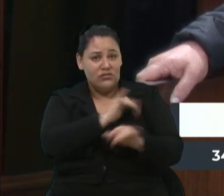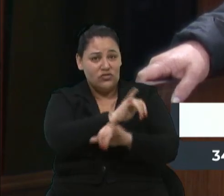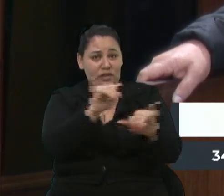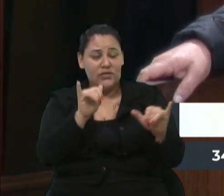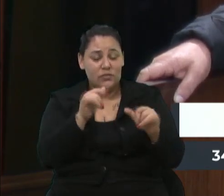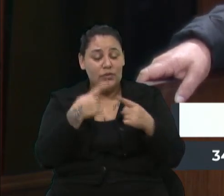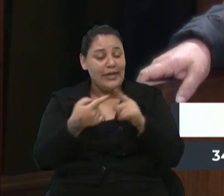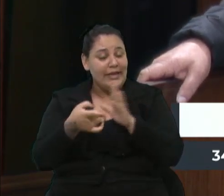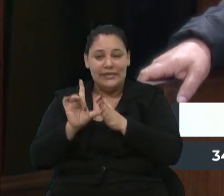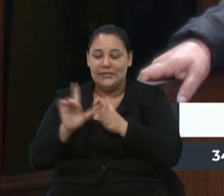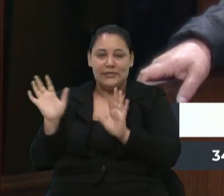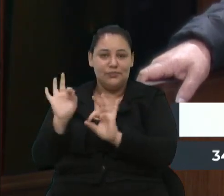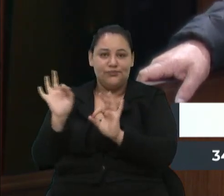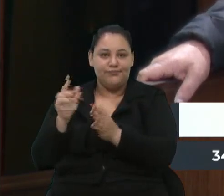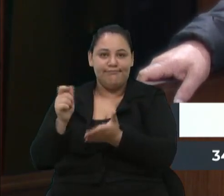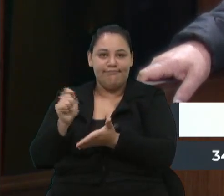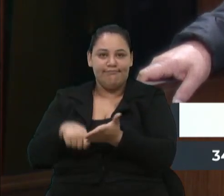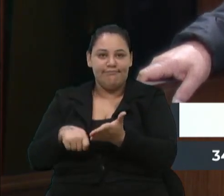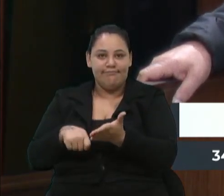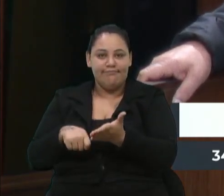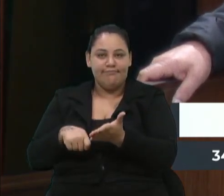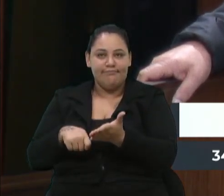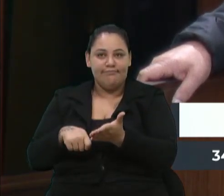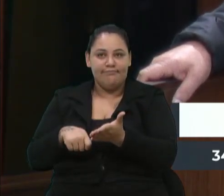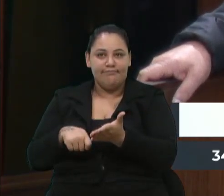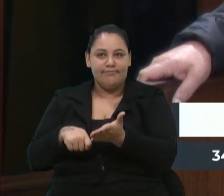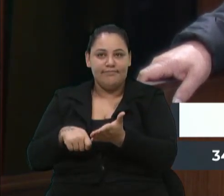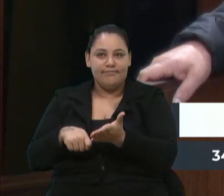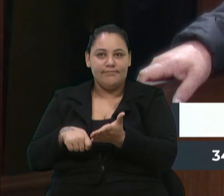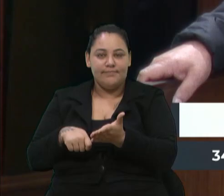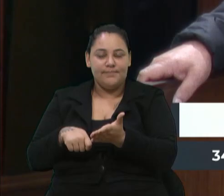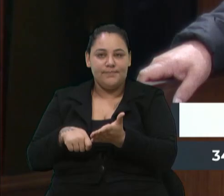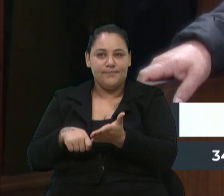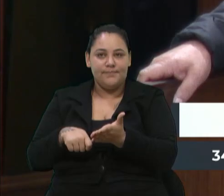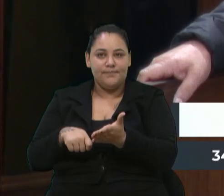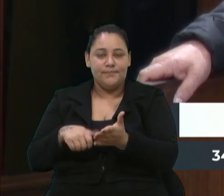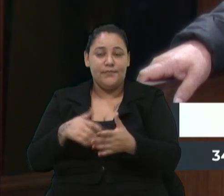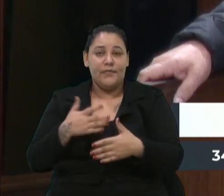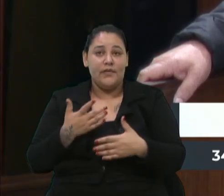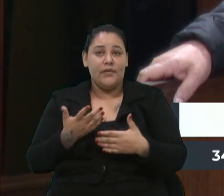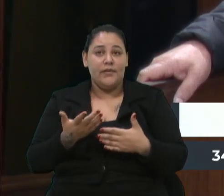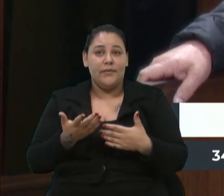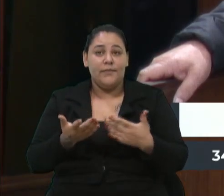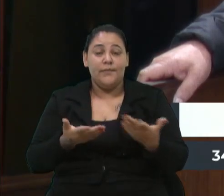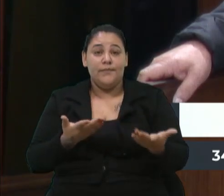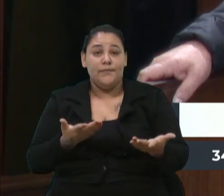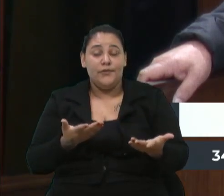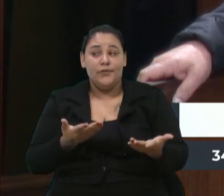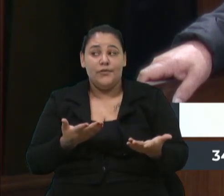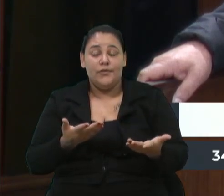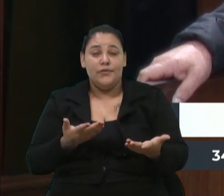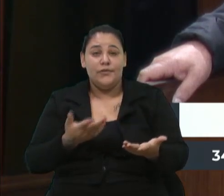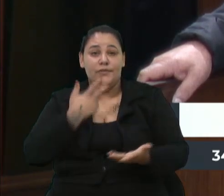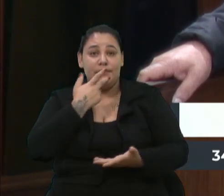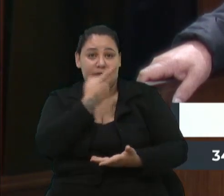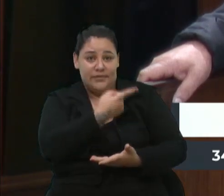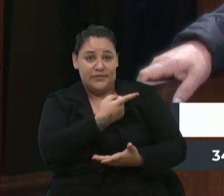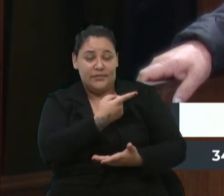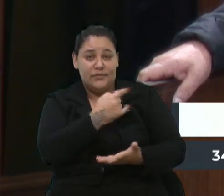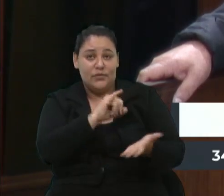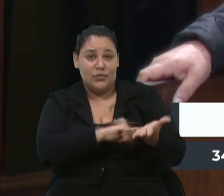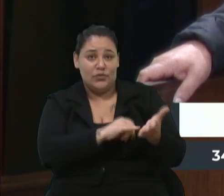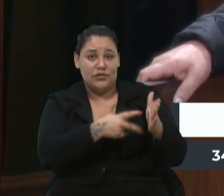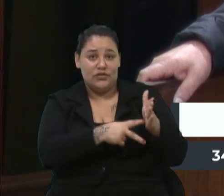assinado. E quando o nobre colega fala do imposto sindical,